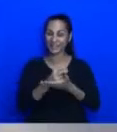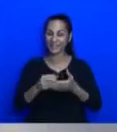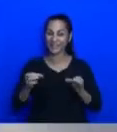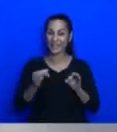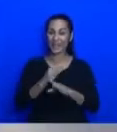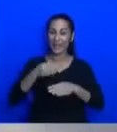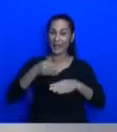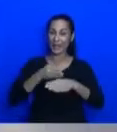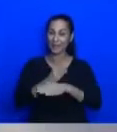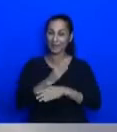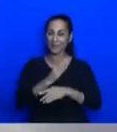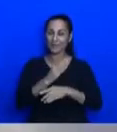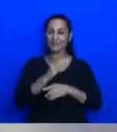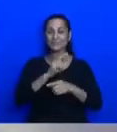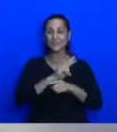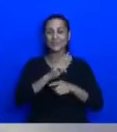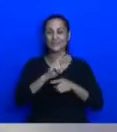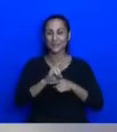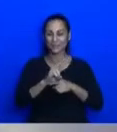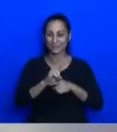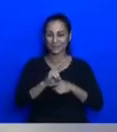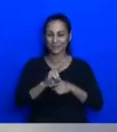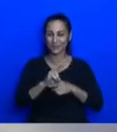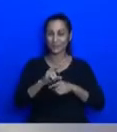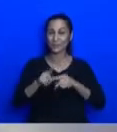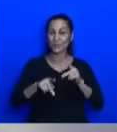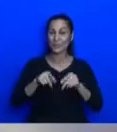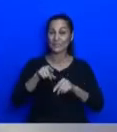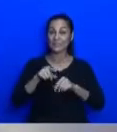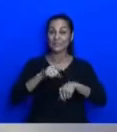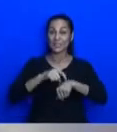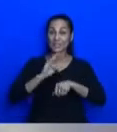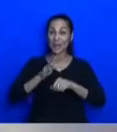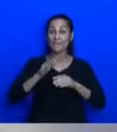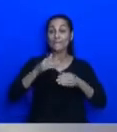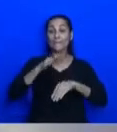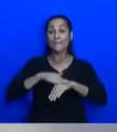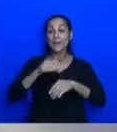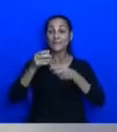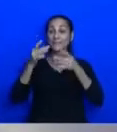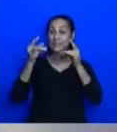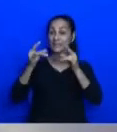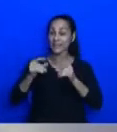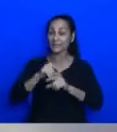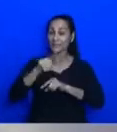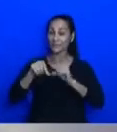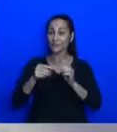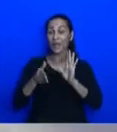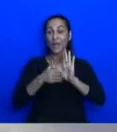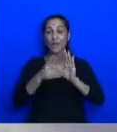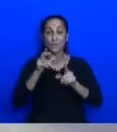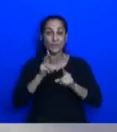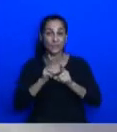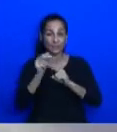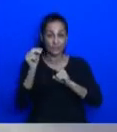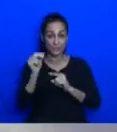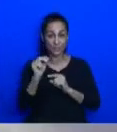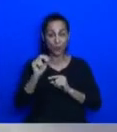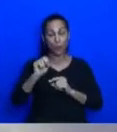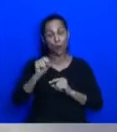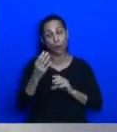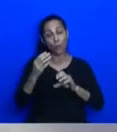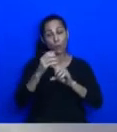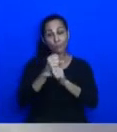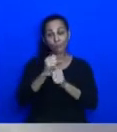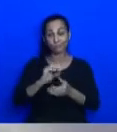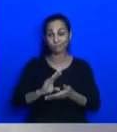sorteio realizado e confirmado pelas nossas auditoras. Daqui a pouco você pode conferir os detalhes do sorteio, se tivemos apostas vencedoras